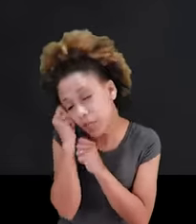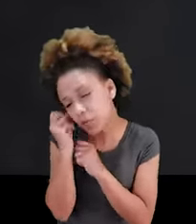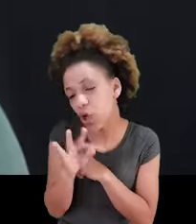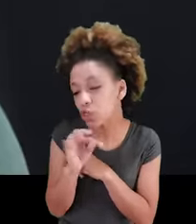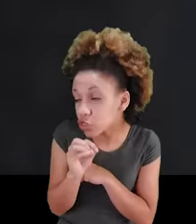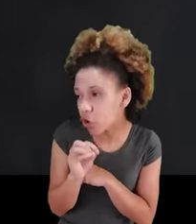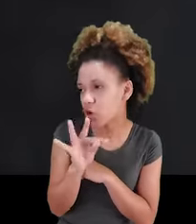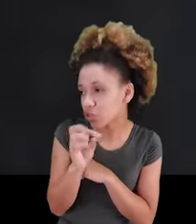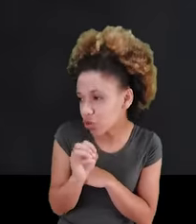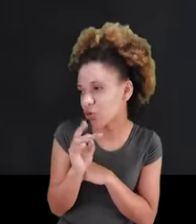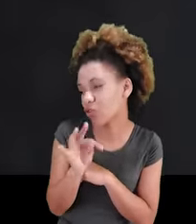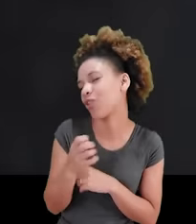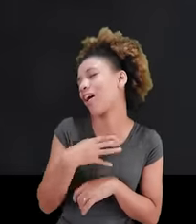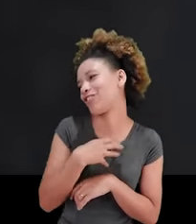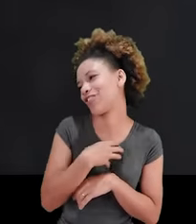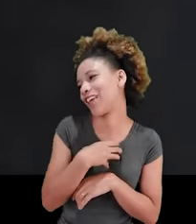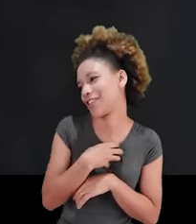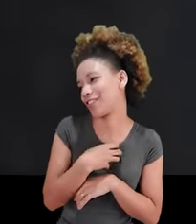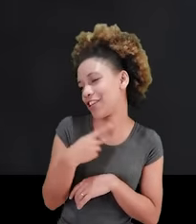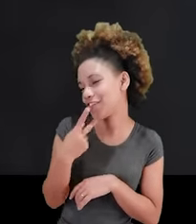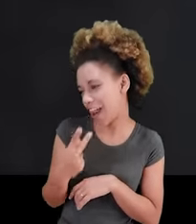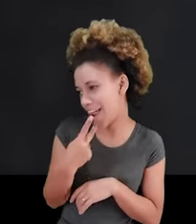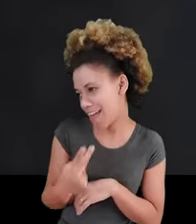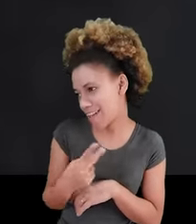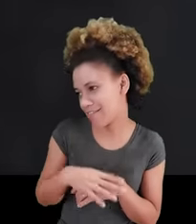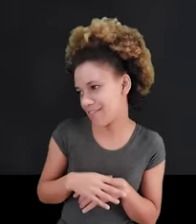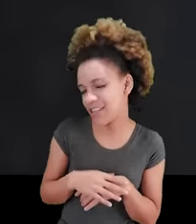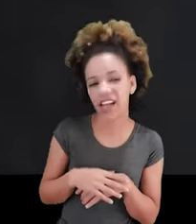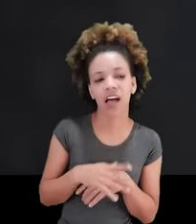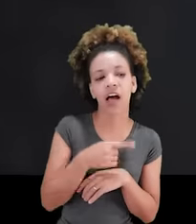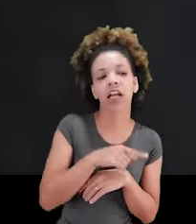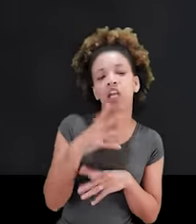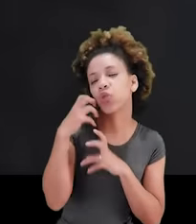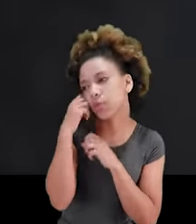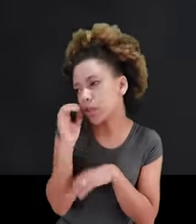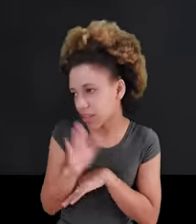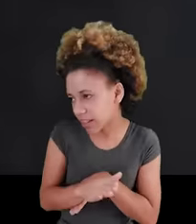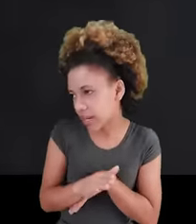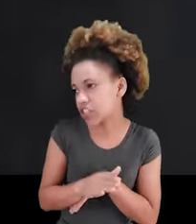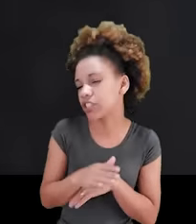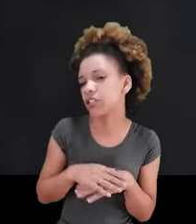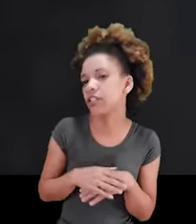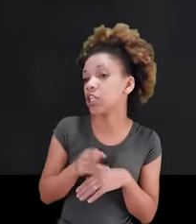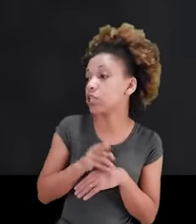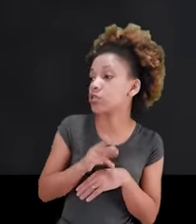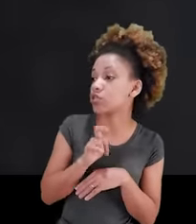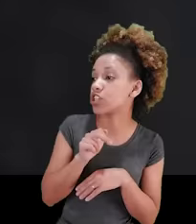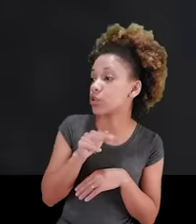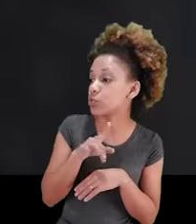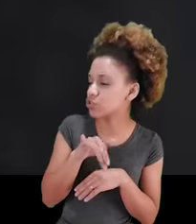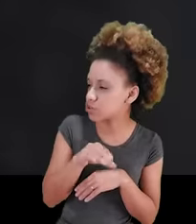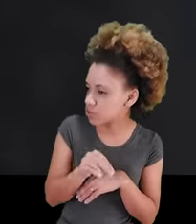maneira. Uhum. É esta forma deles falarem. Uhum. Eles estão ali dormindo durante a tarde, a sesta, e usam o gerúndio, que